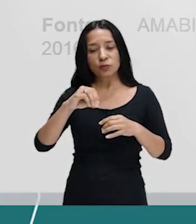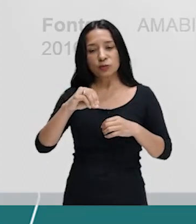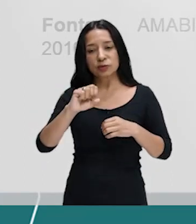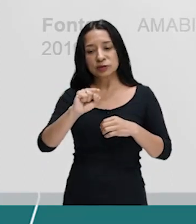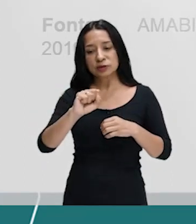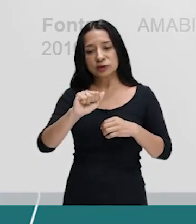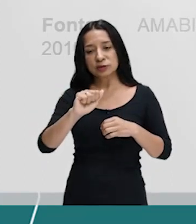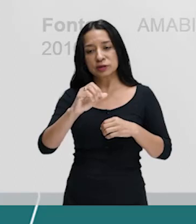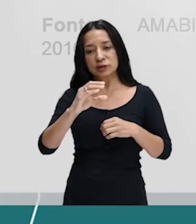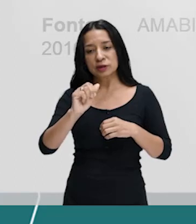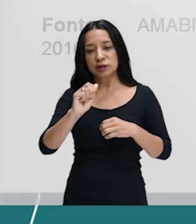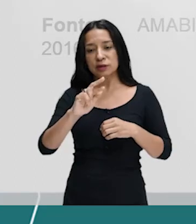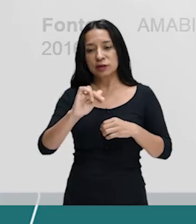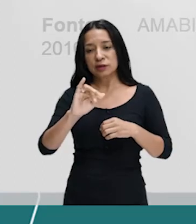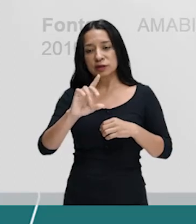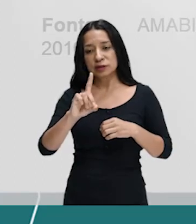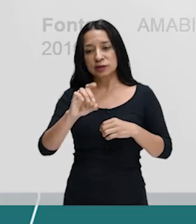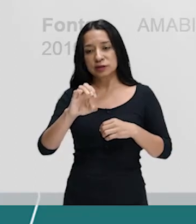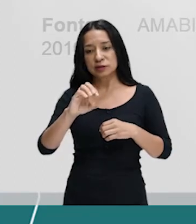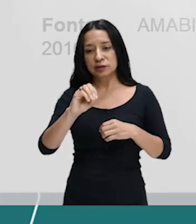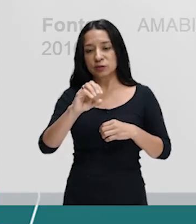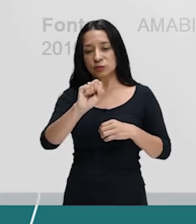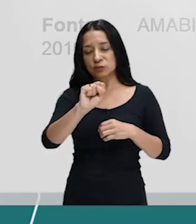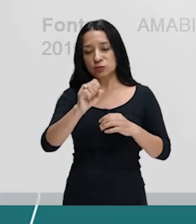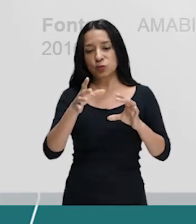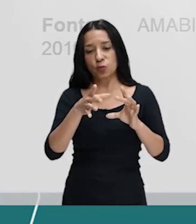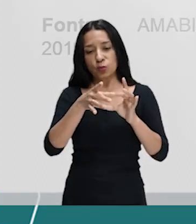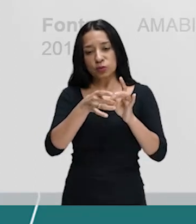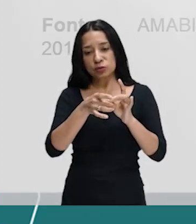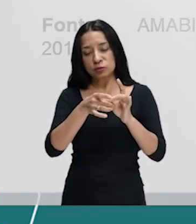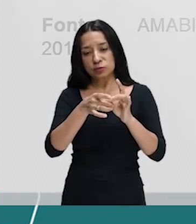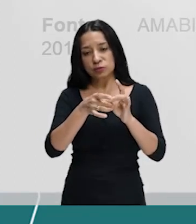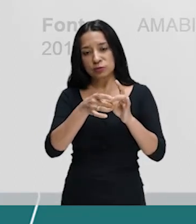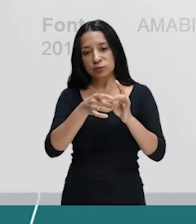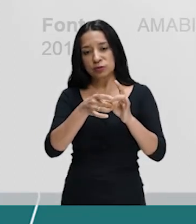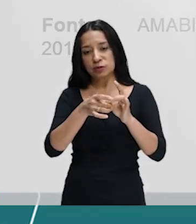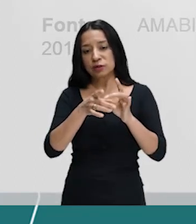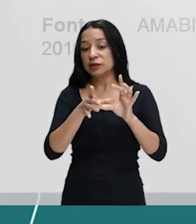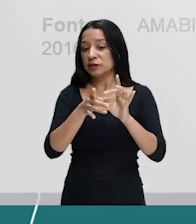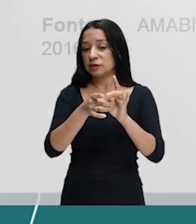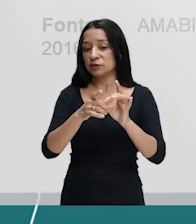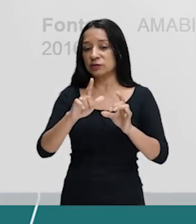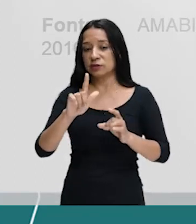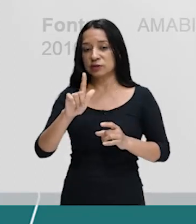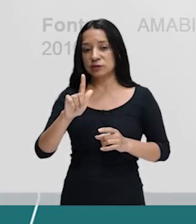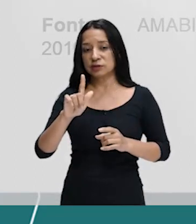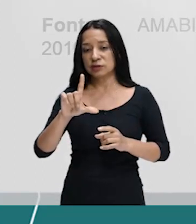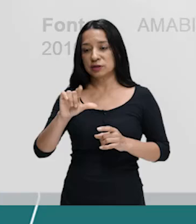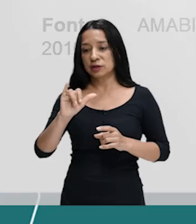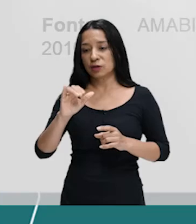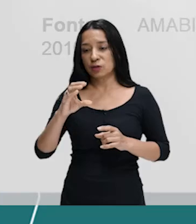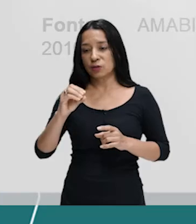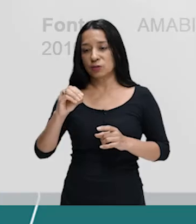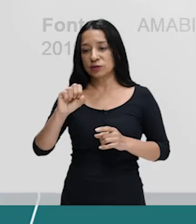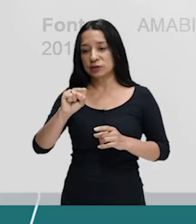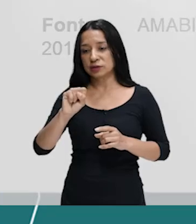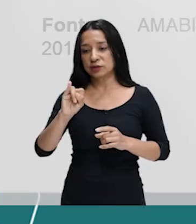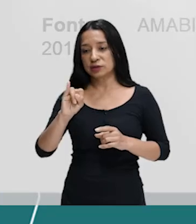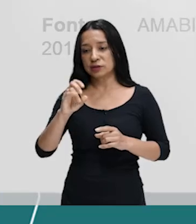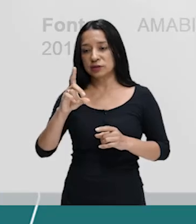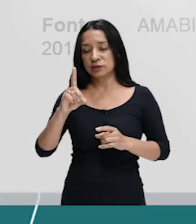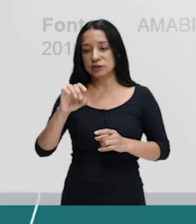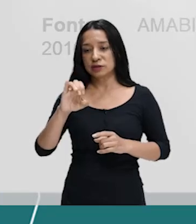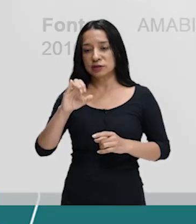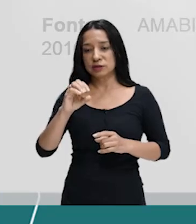entre si por ligações chamadas de ligações glicosídicas, tá? São as ligações